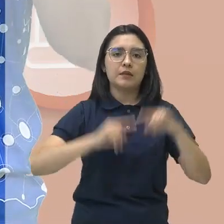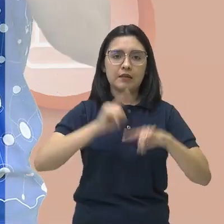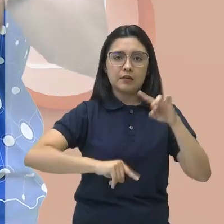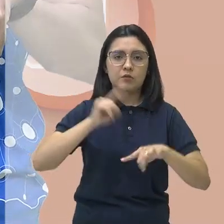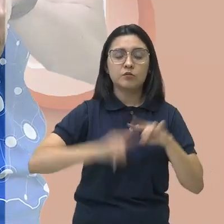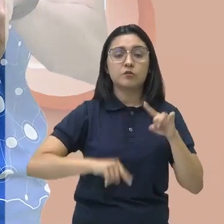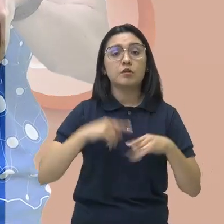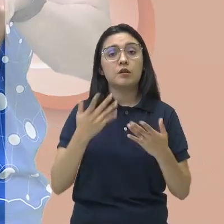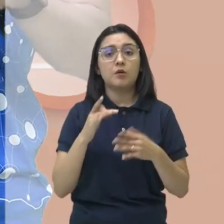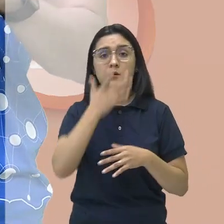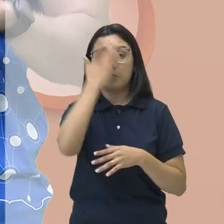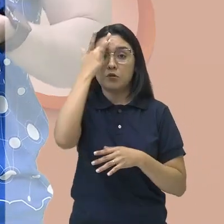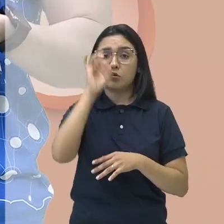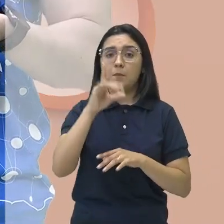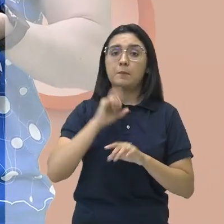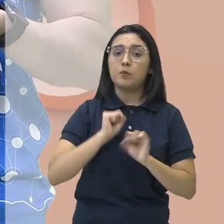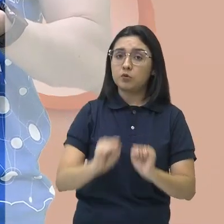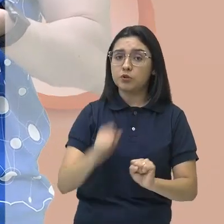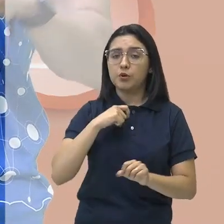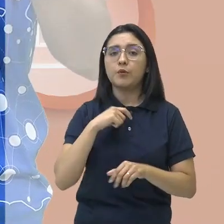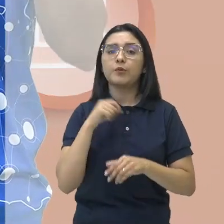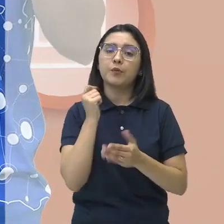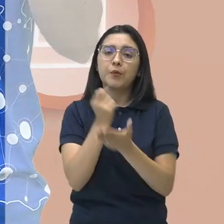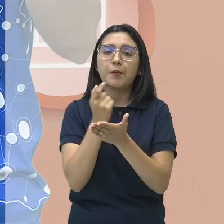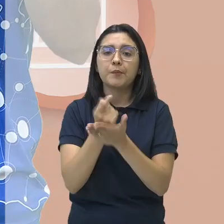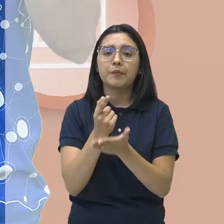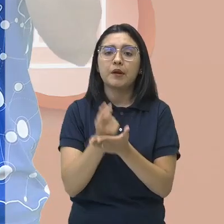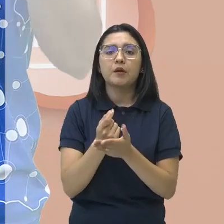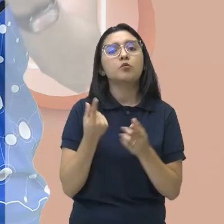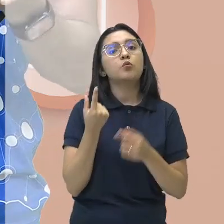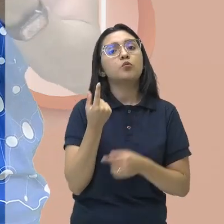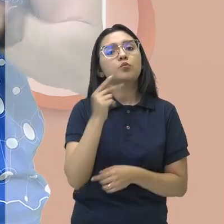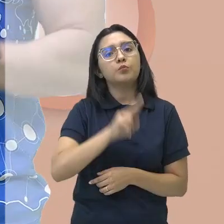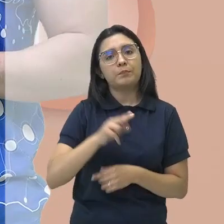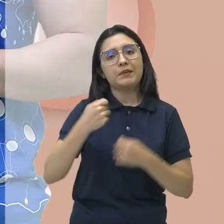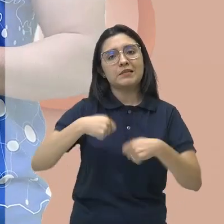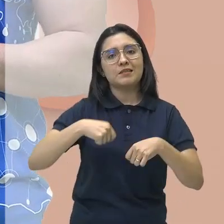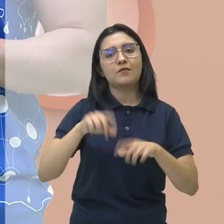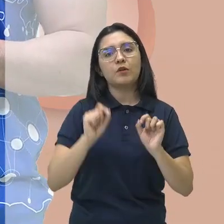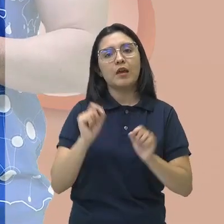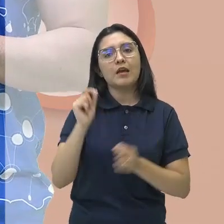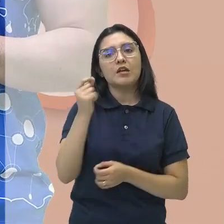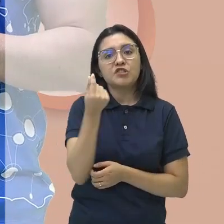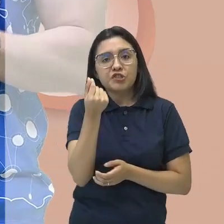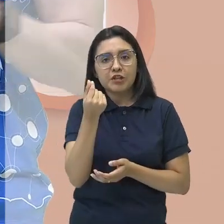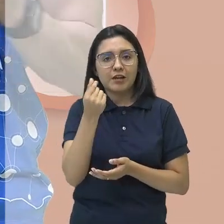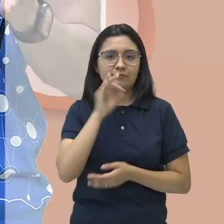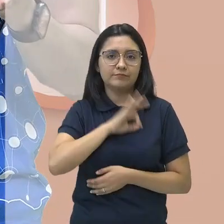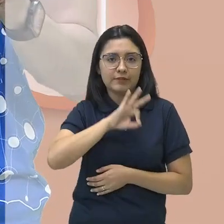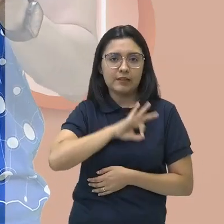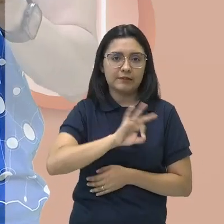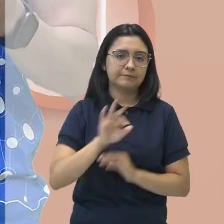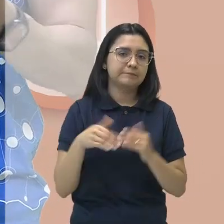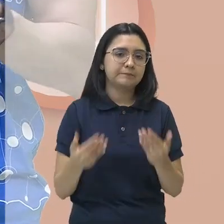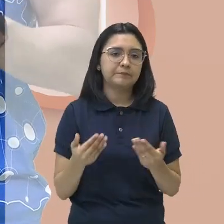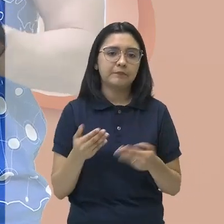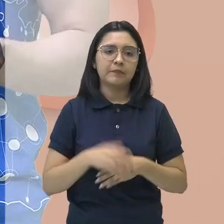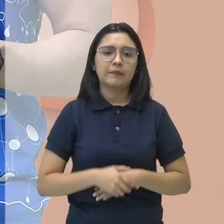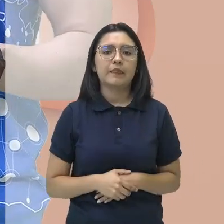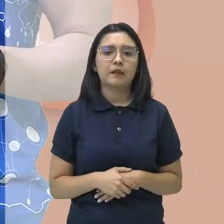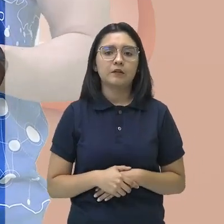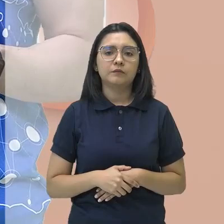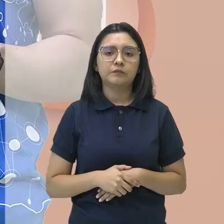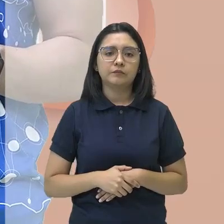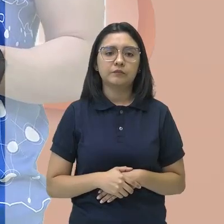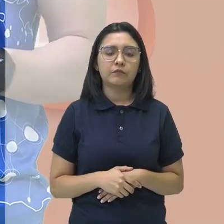só poderiam consumir esses produtos industrializados, olha, tendo ali salário. E é a forma mais comum que a gente tem, embora